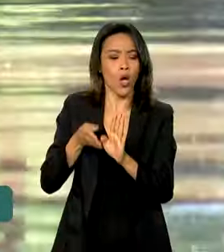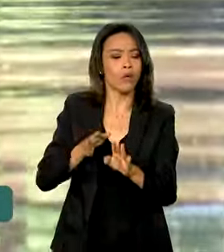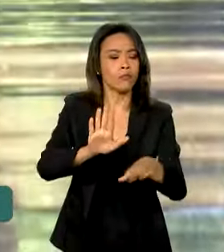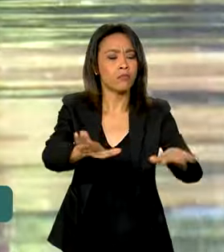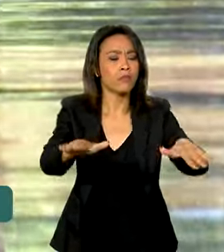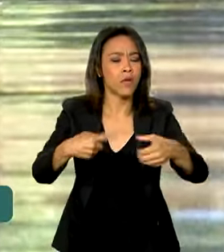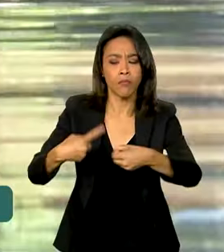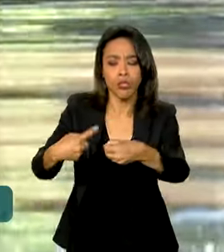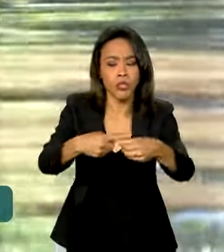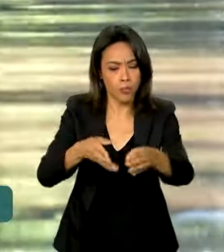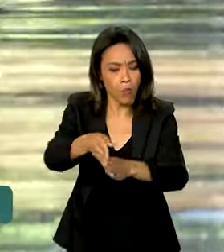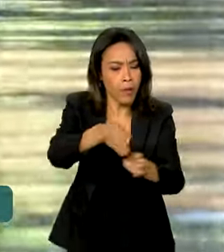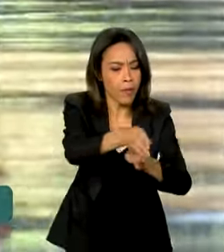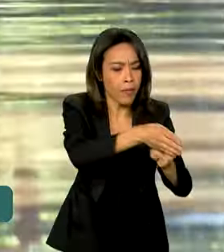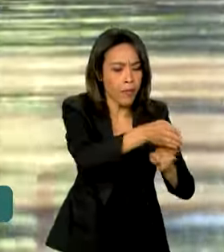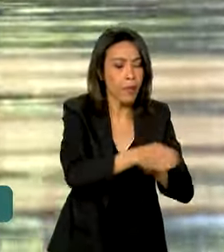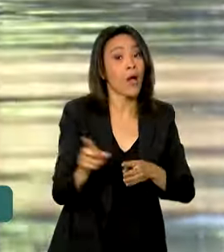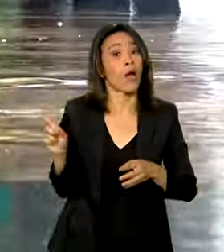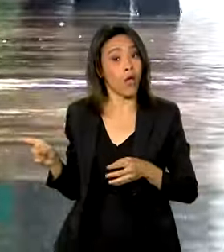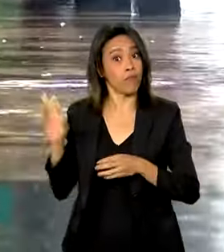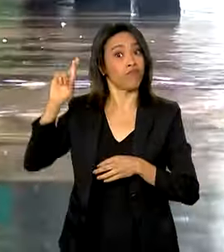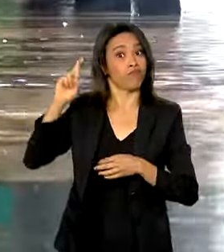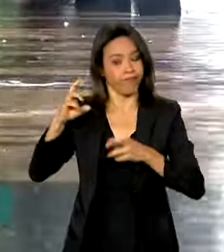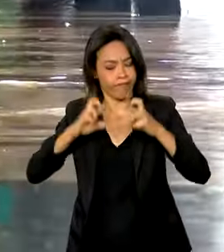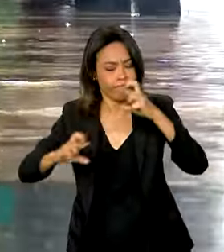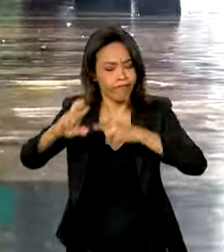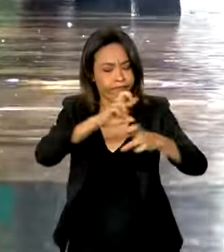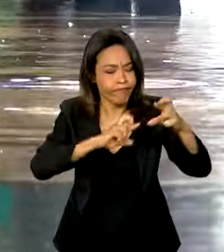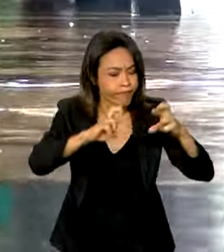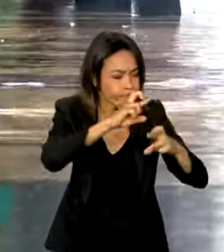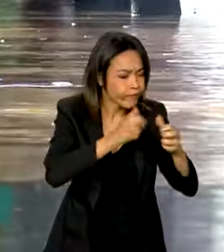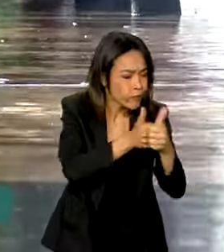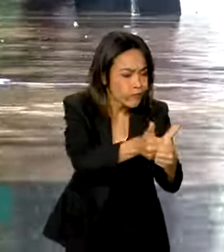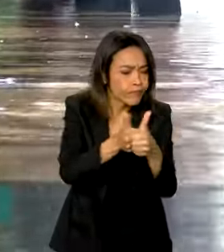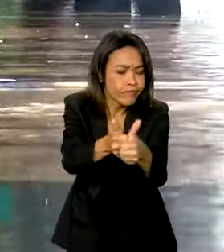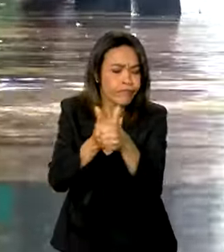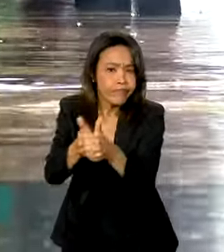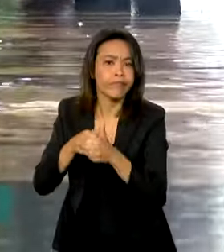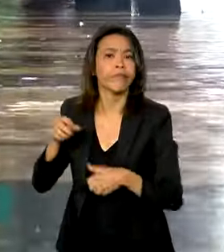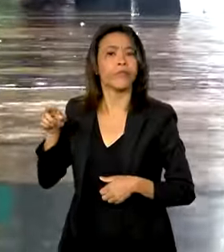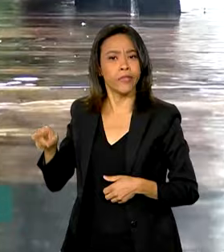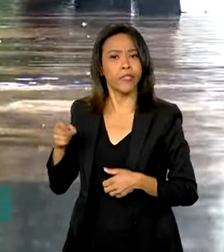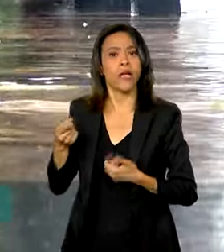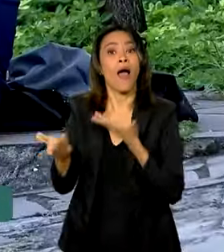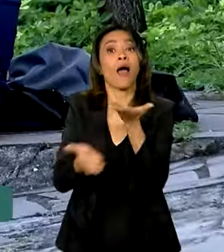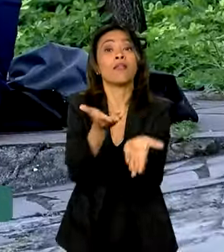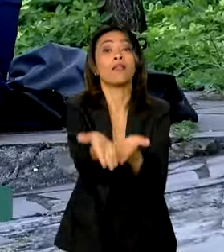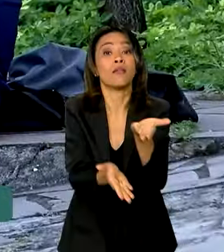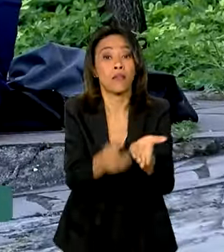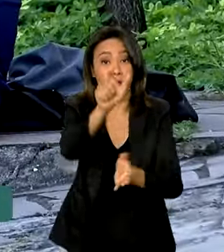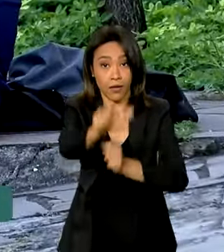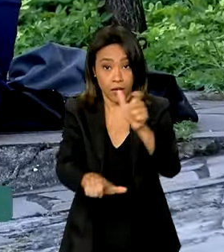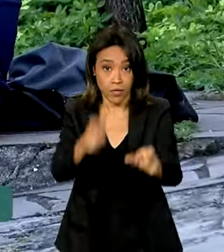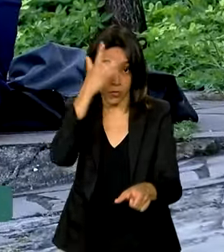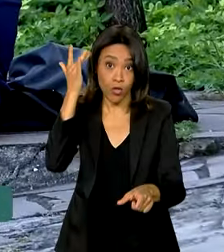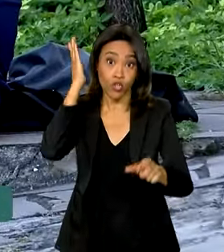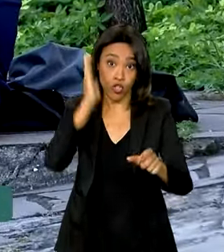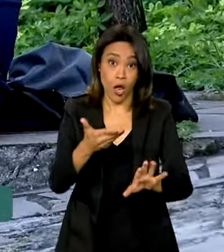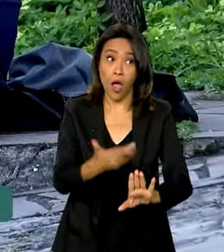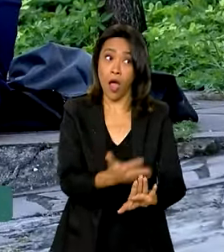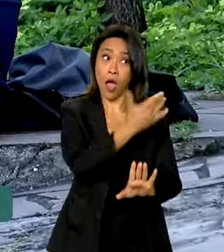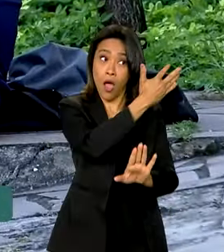ministérios, monitorou os recursos e divulgou as ações e procurou atender ao cidadão. Foram